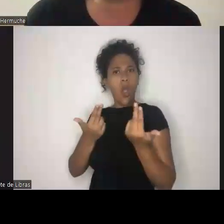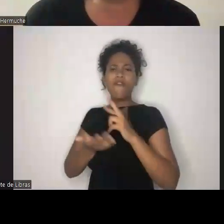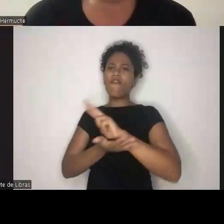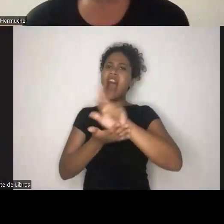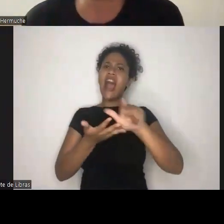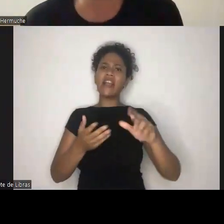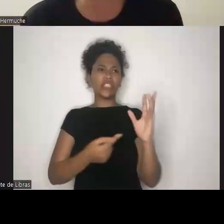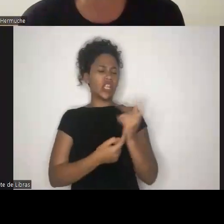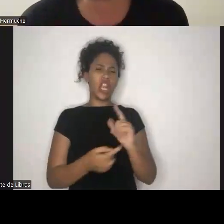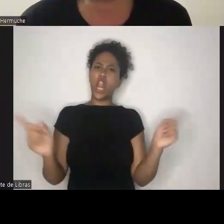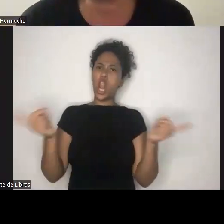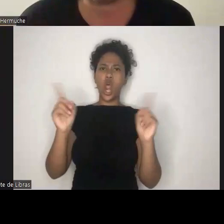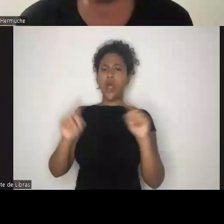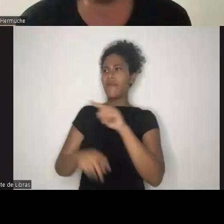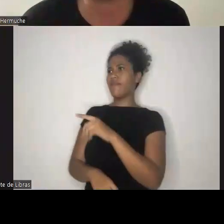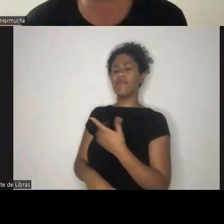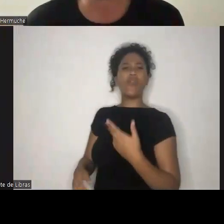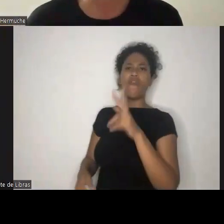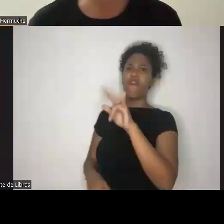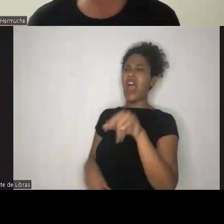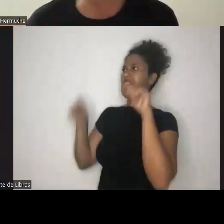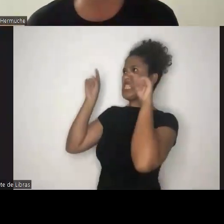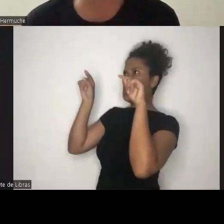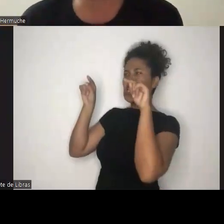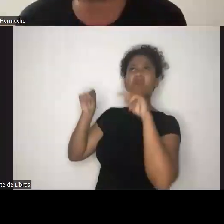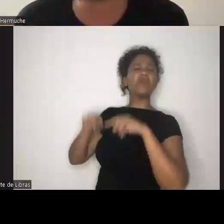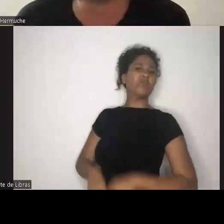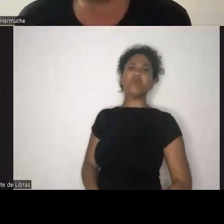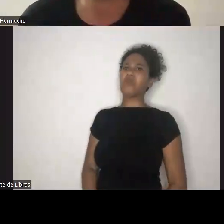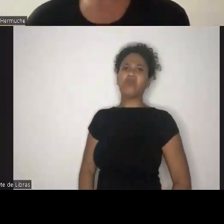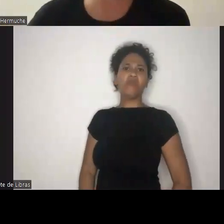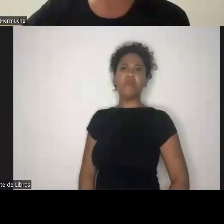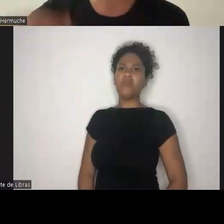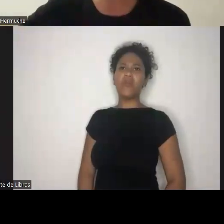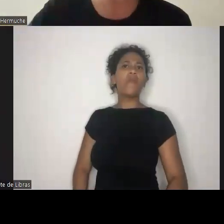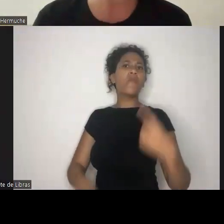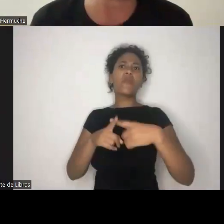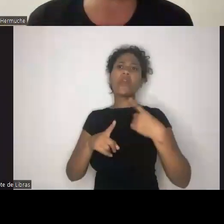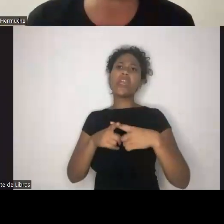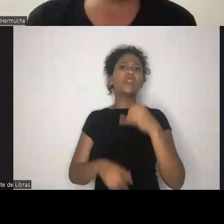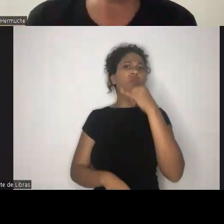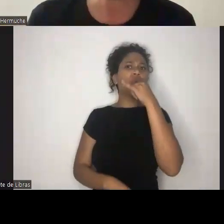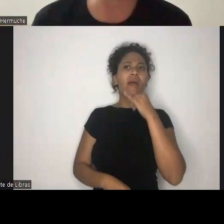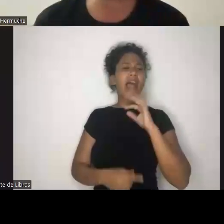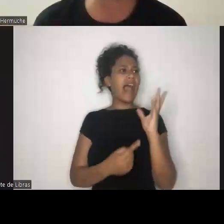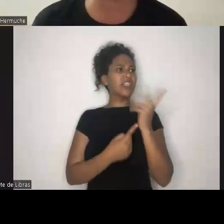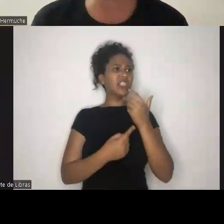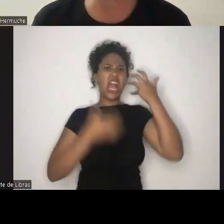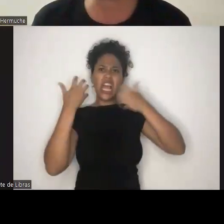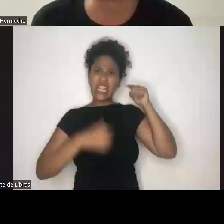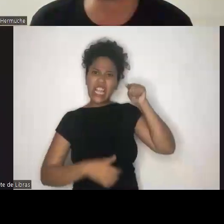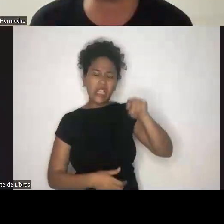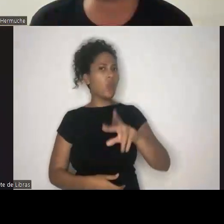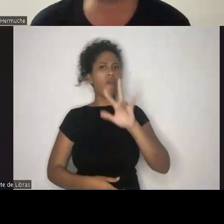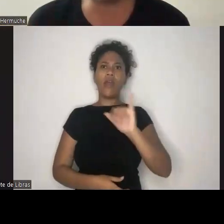falaram Não mas o Fulano não vai tocar nesse palco porque não se monta o Ryder por exemplo de um grande artista aí só que na hora